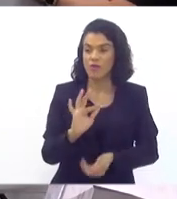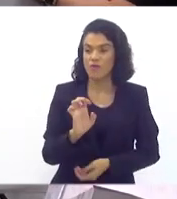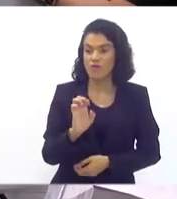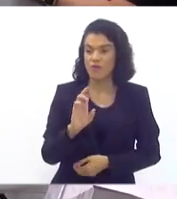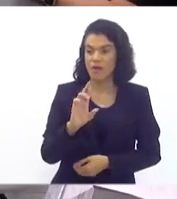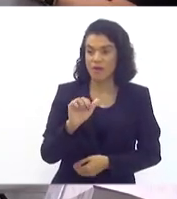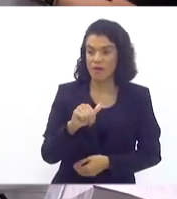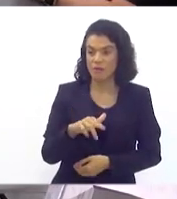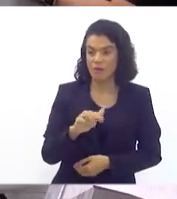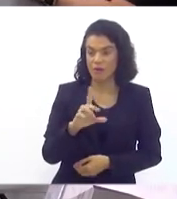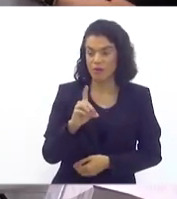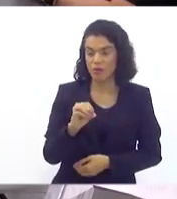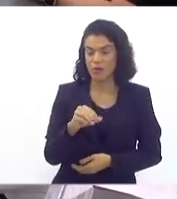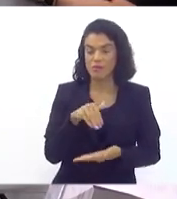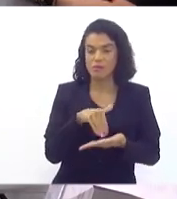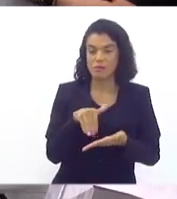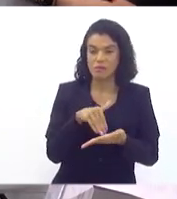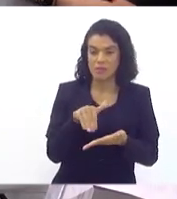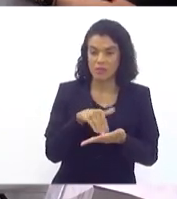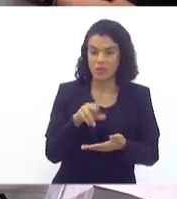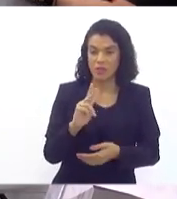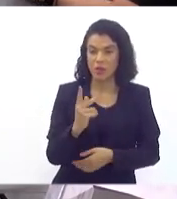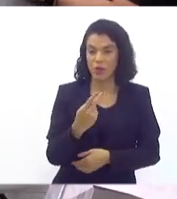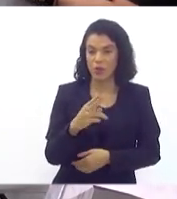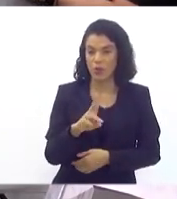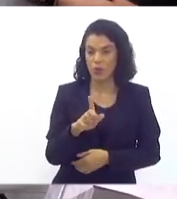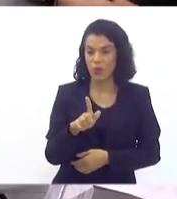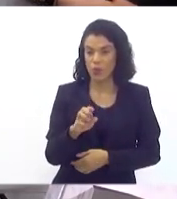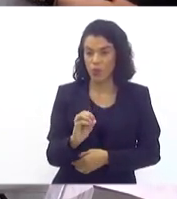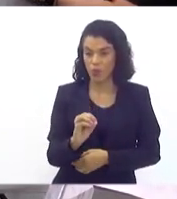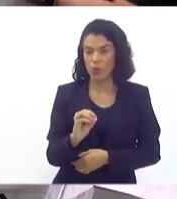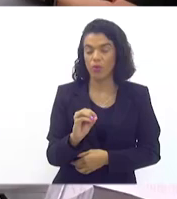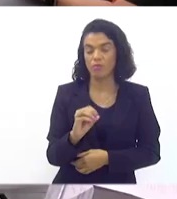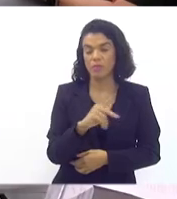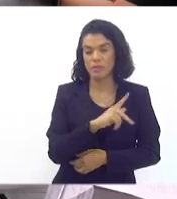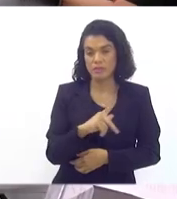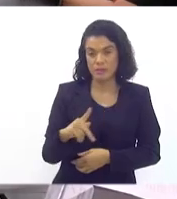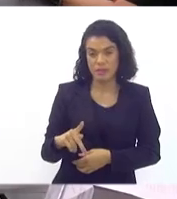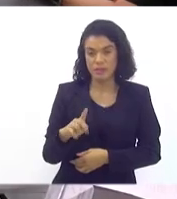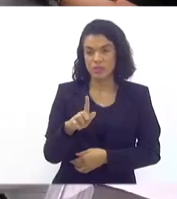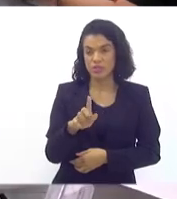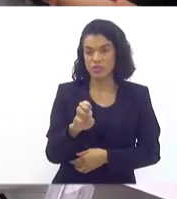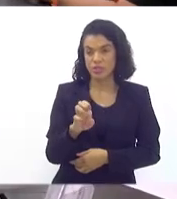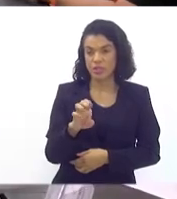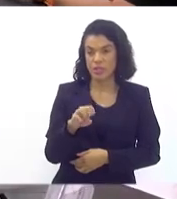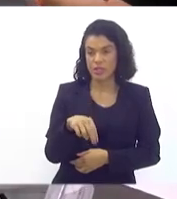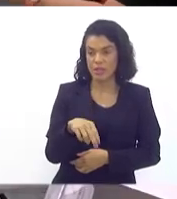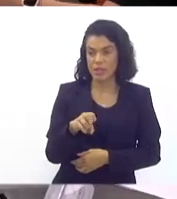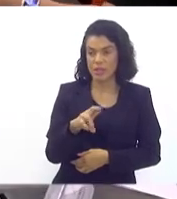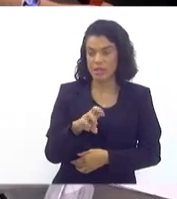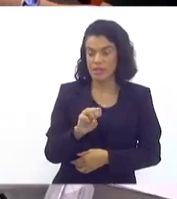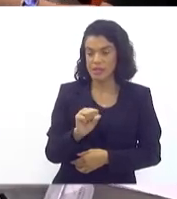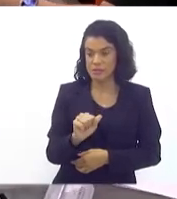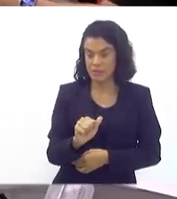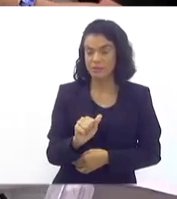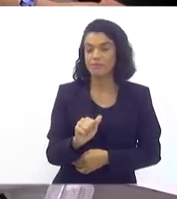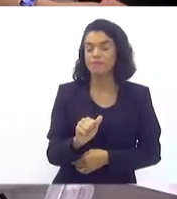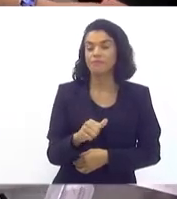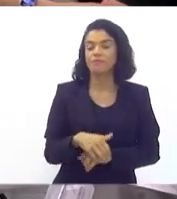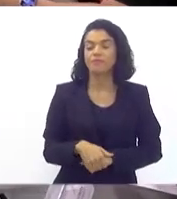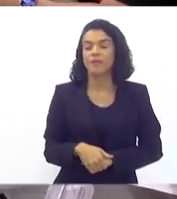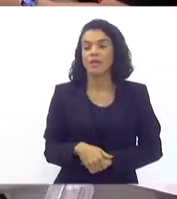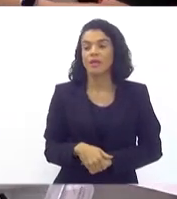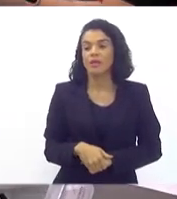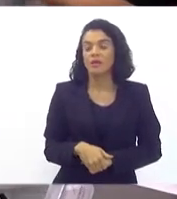Charles secretário Hugo Leal Rafael presidente da genesa qual saldo todos os conselheiros eu acho